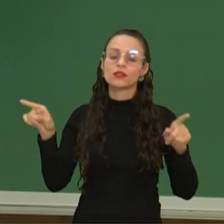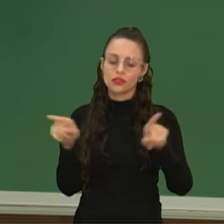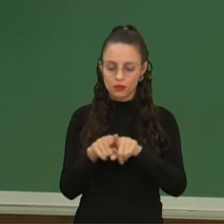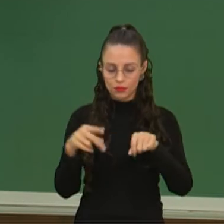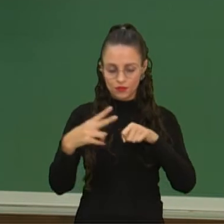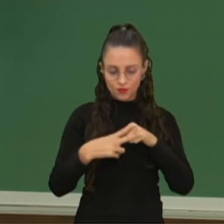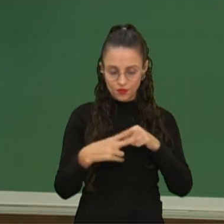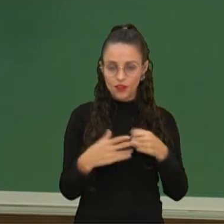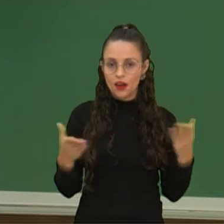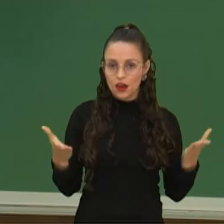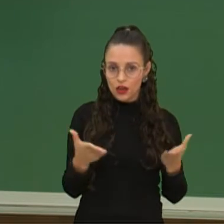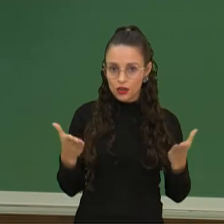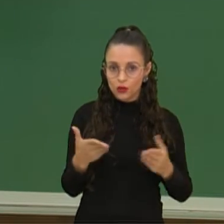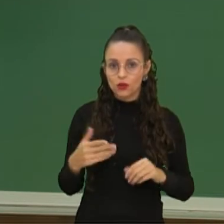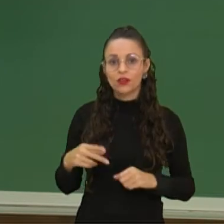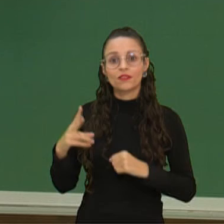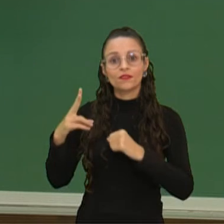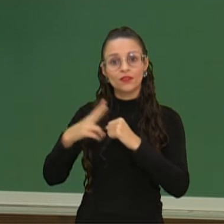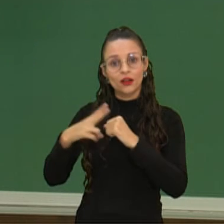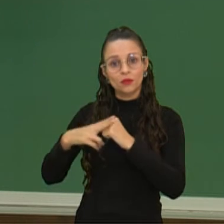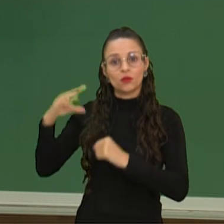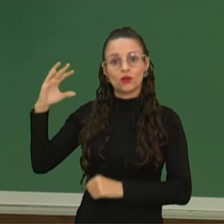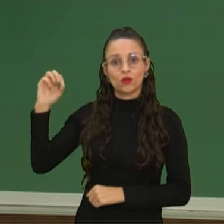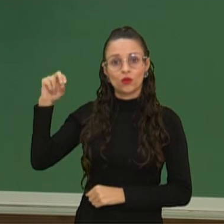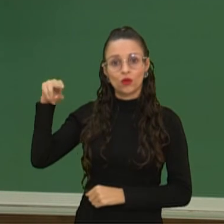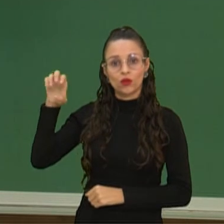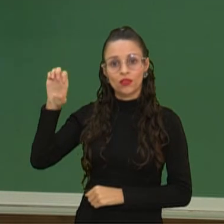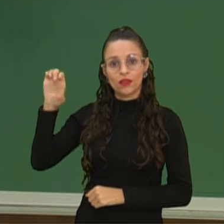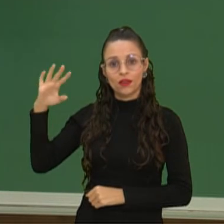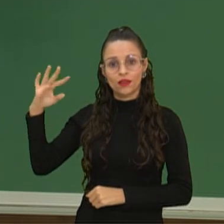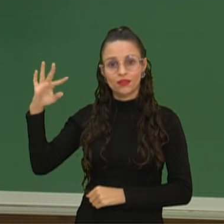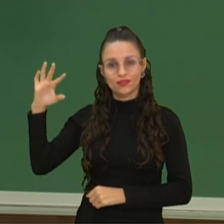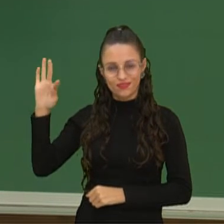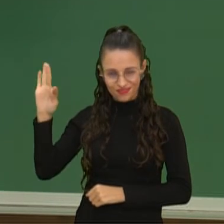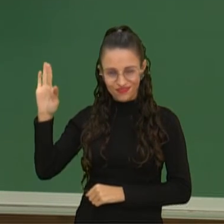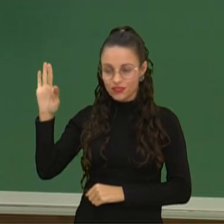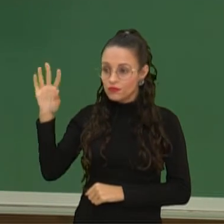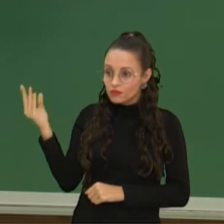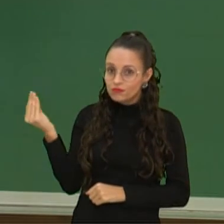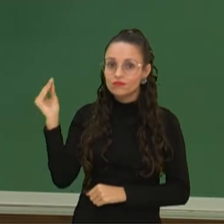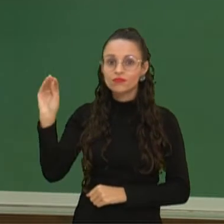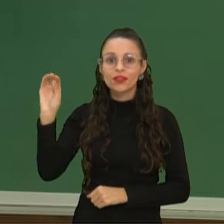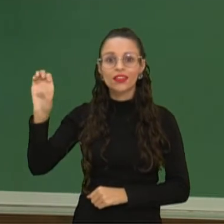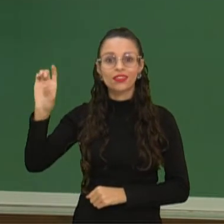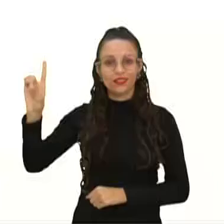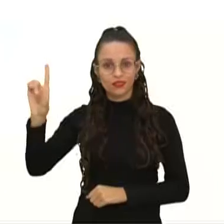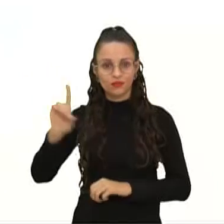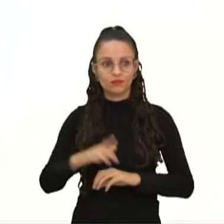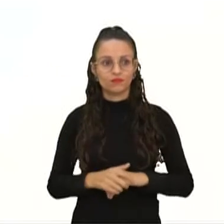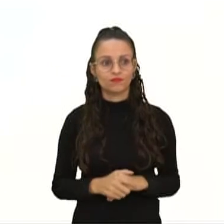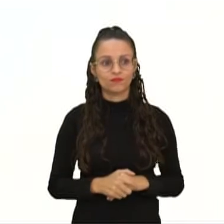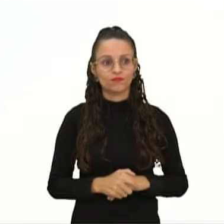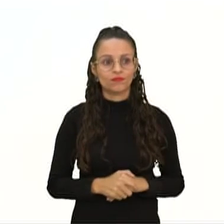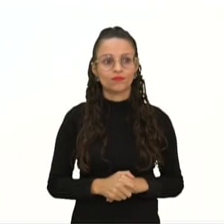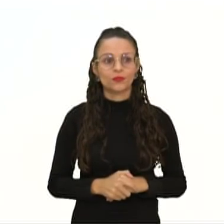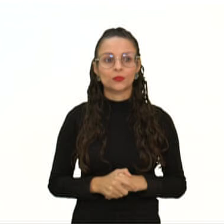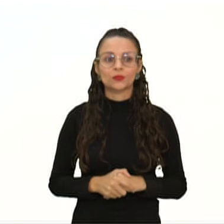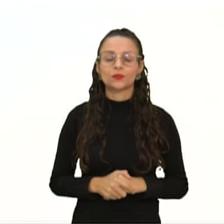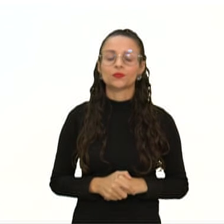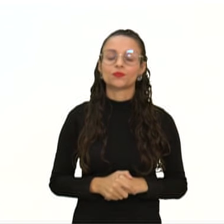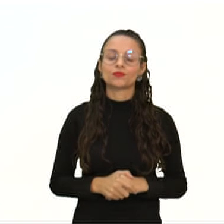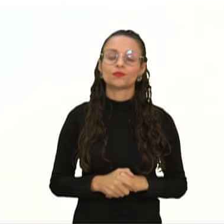O verbo connect, ele é um verbo regular. Então, é só pôr o ED. Então, ficou assim, olha. All the